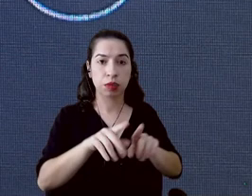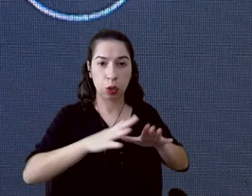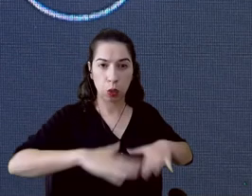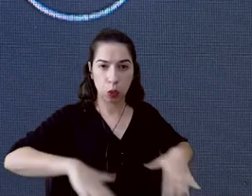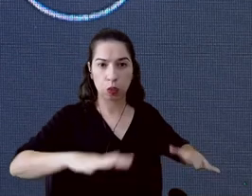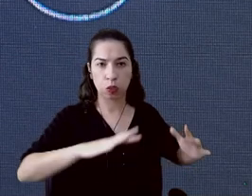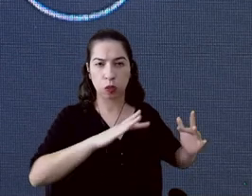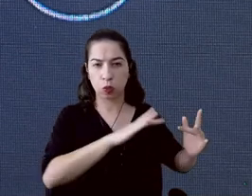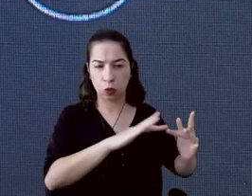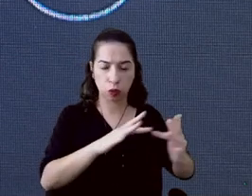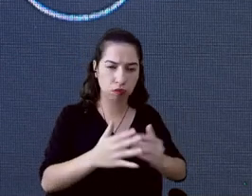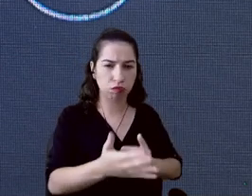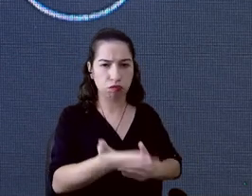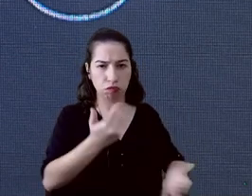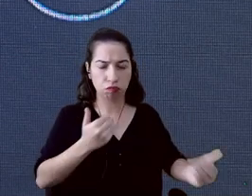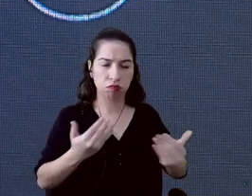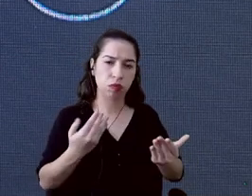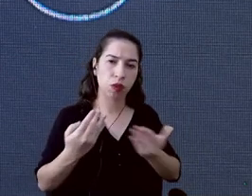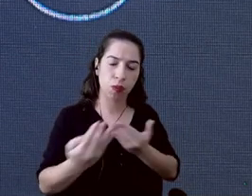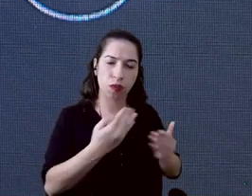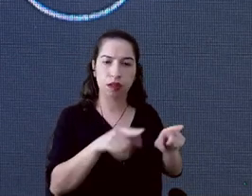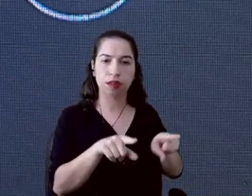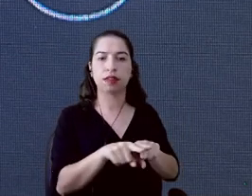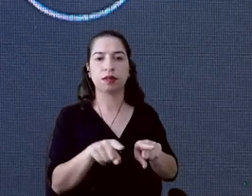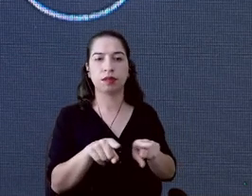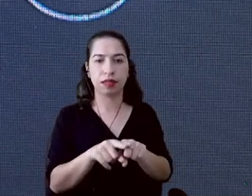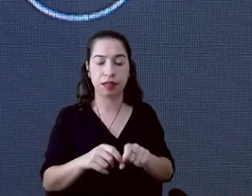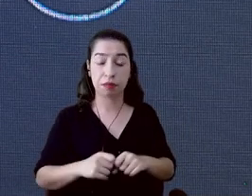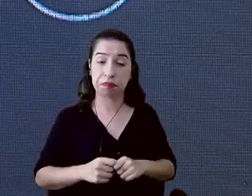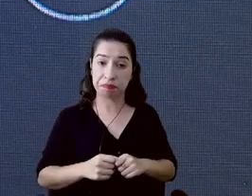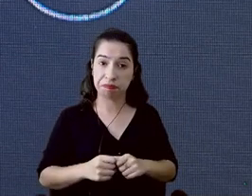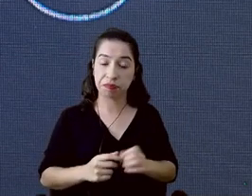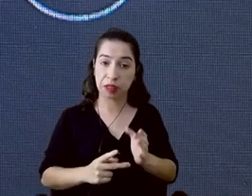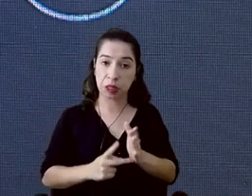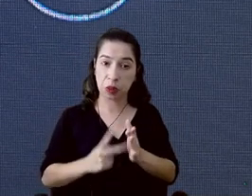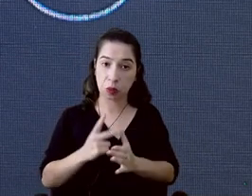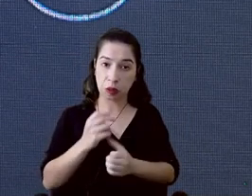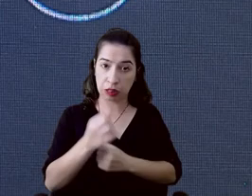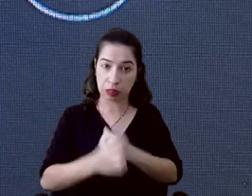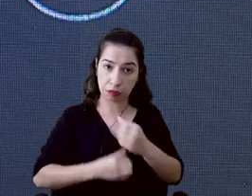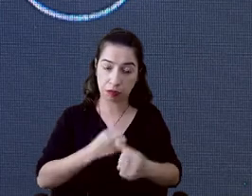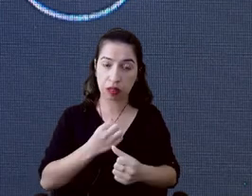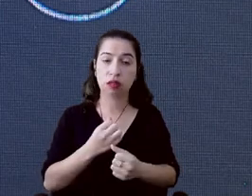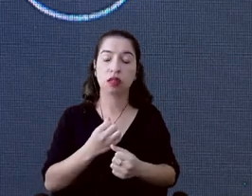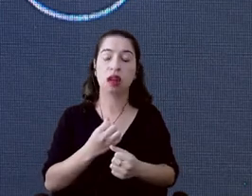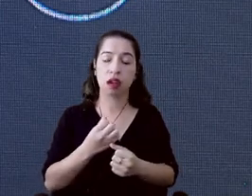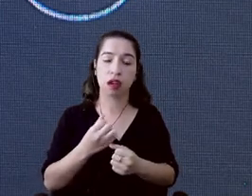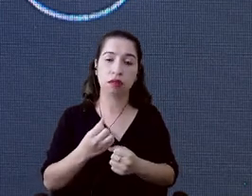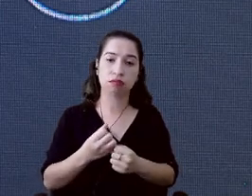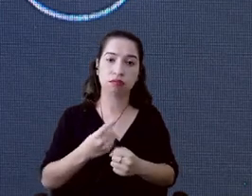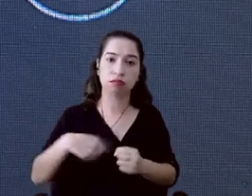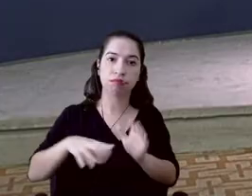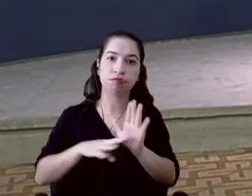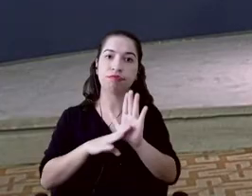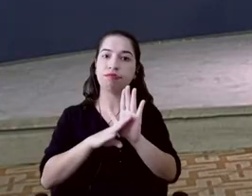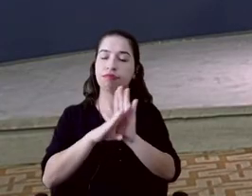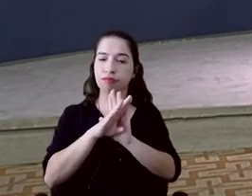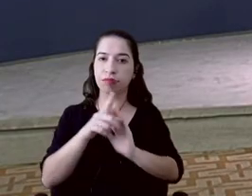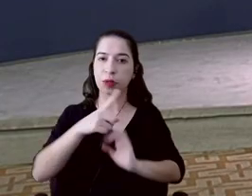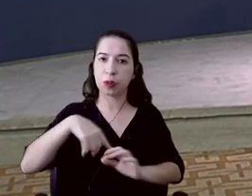conversar também então acho que o segundo semestre já apontando para cima e a gente tá bem feliz com o momento de agora